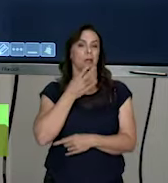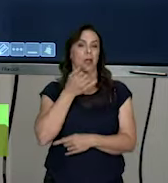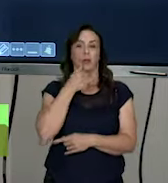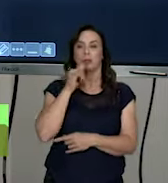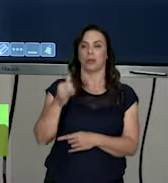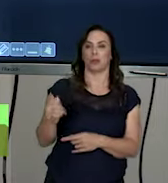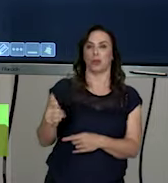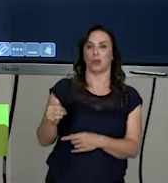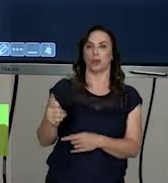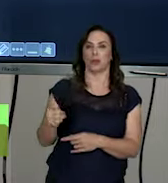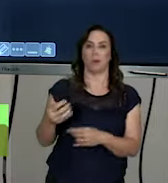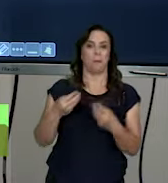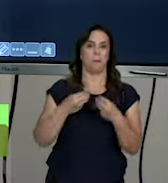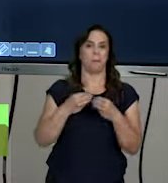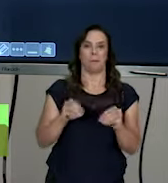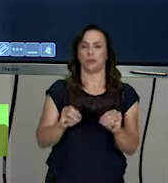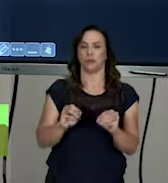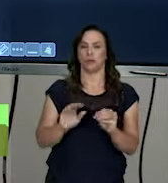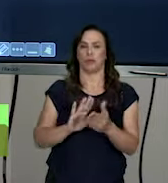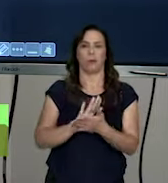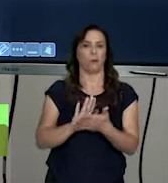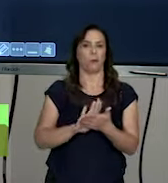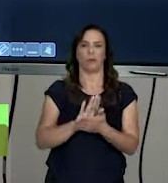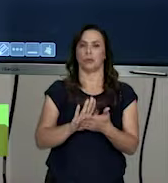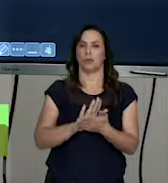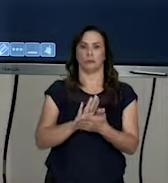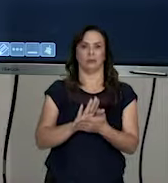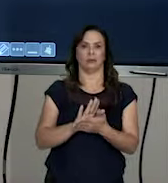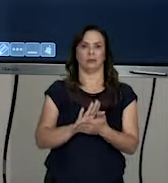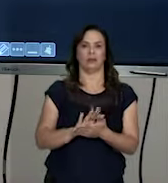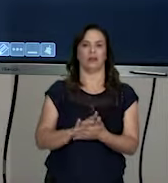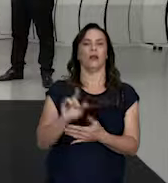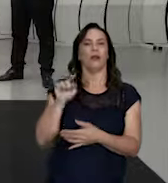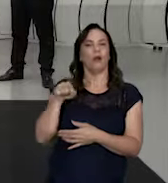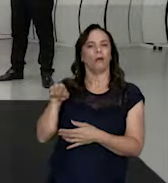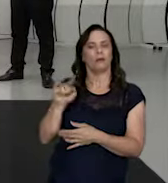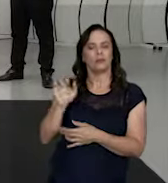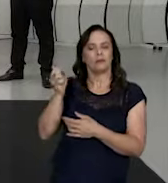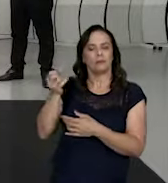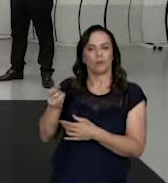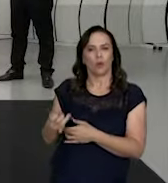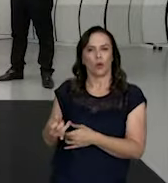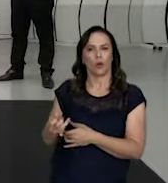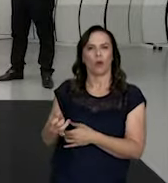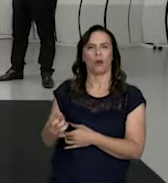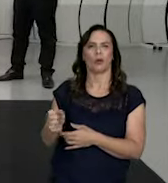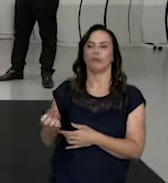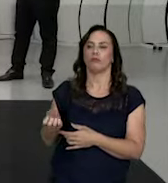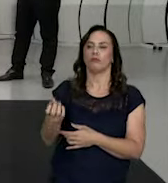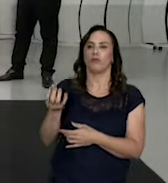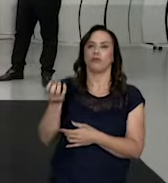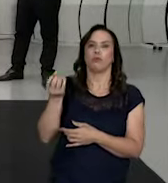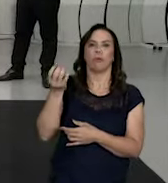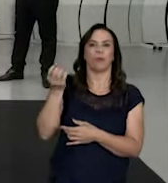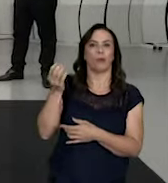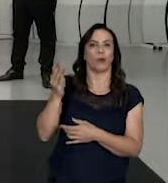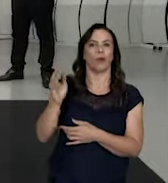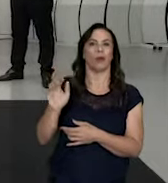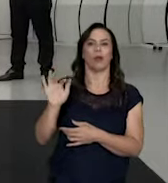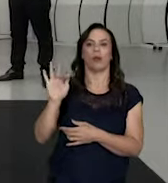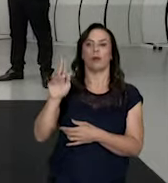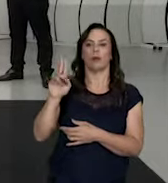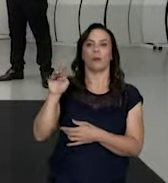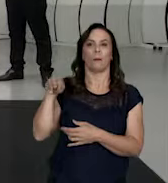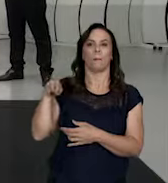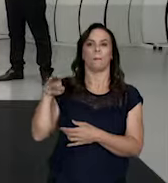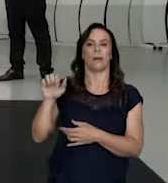o mesmo mal que o outro cigarro. Então, o senhor falou da fumaça, assim que a pessoa inala, né, das